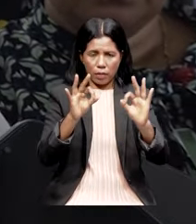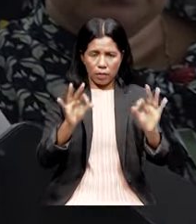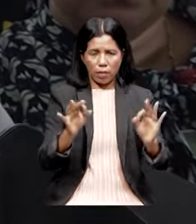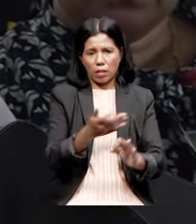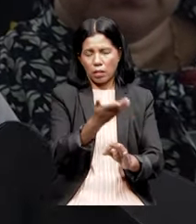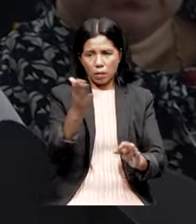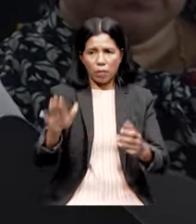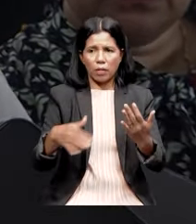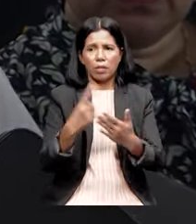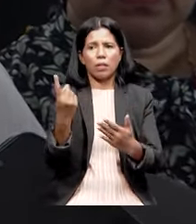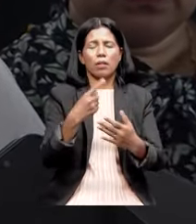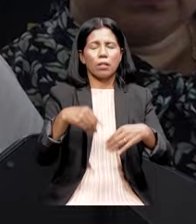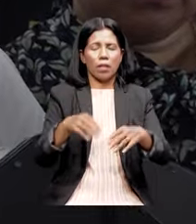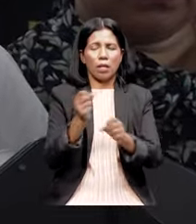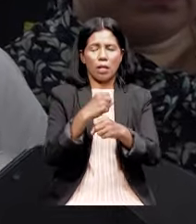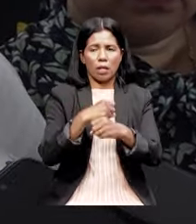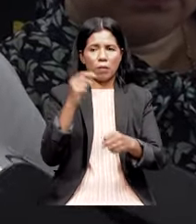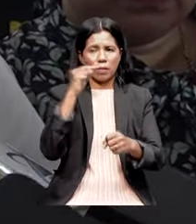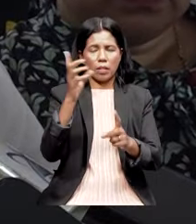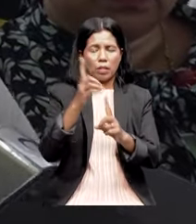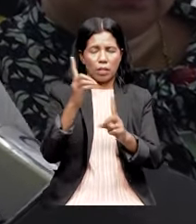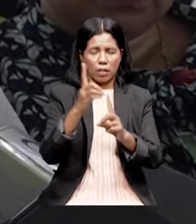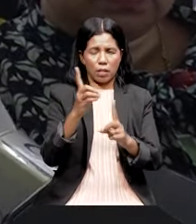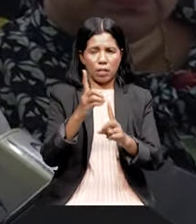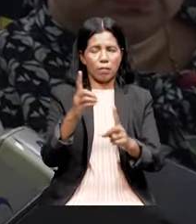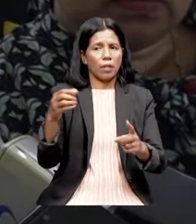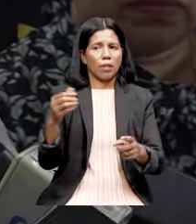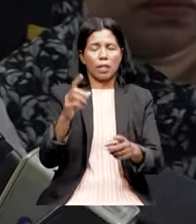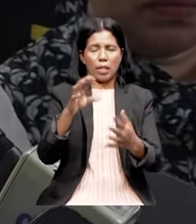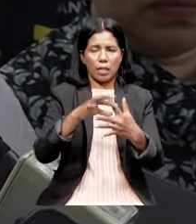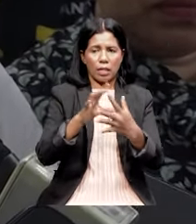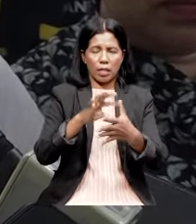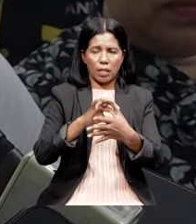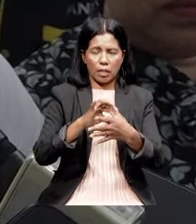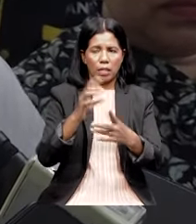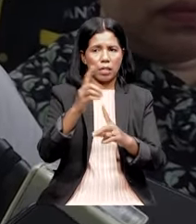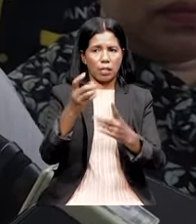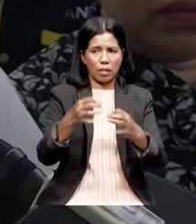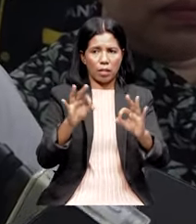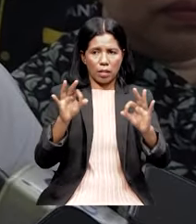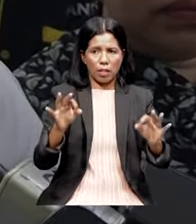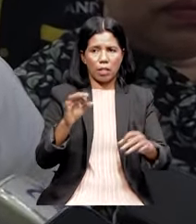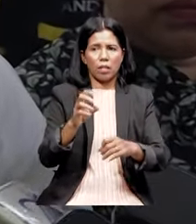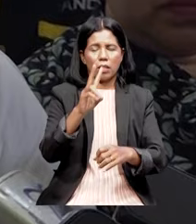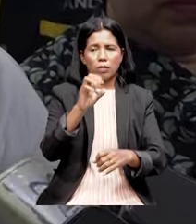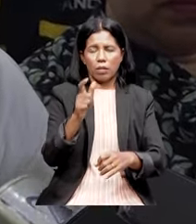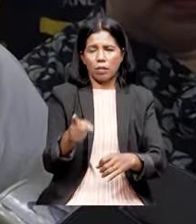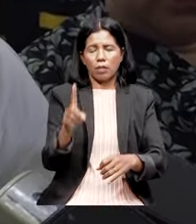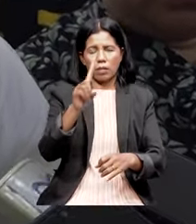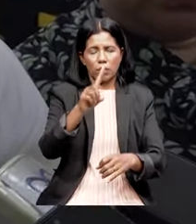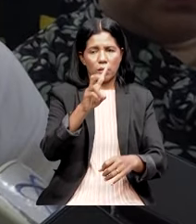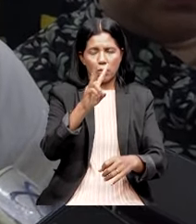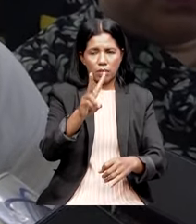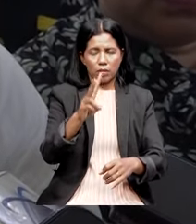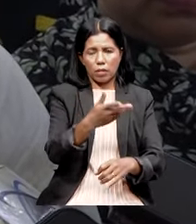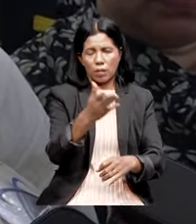bot sira na fatin falsifika data validasaun. Na ansira na bem maka nia produção e aqueles 2021-22 e ta